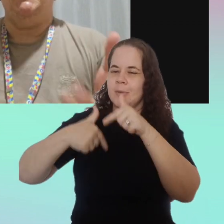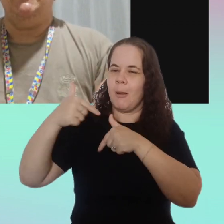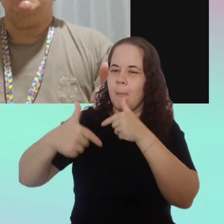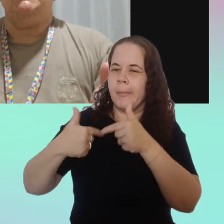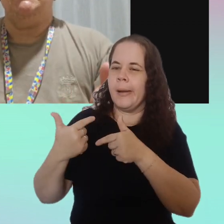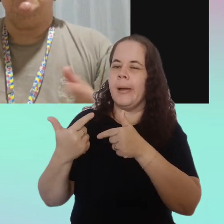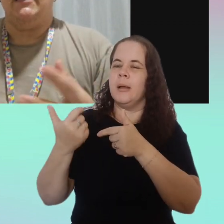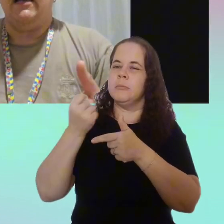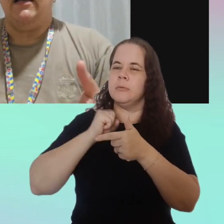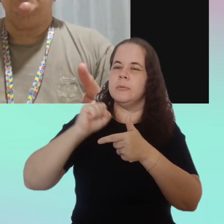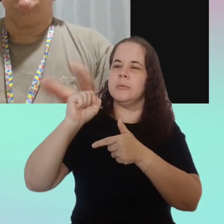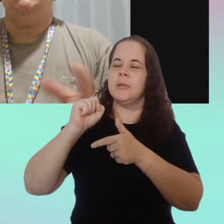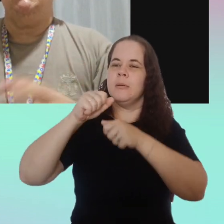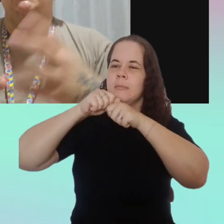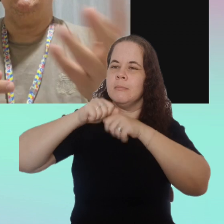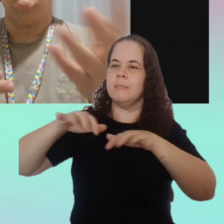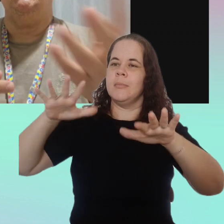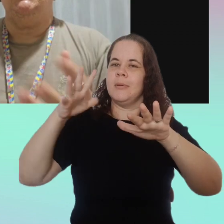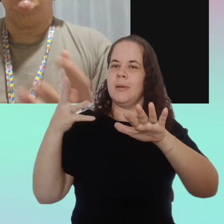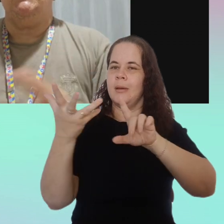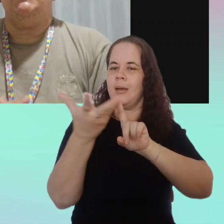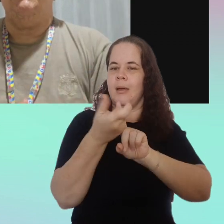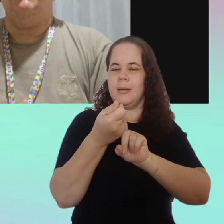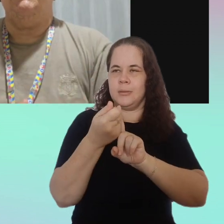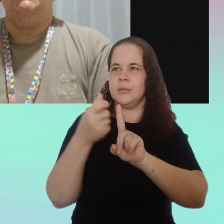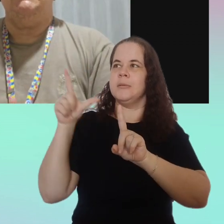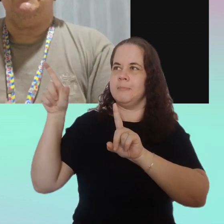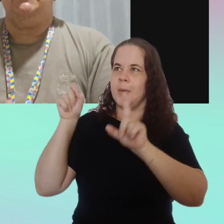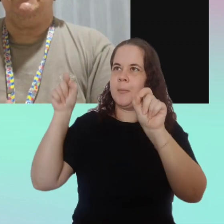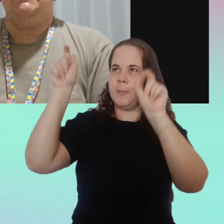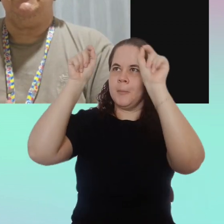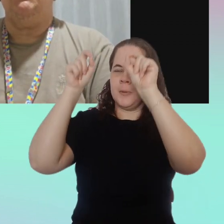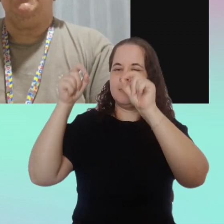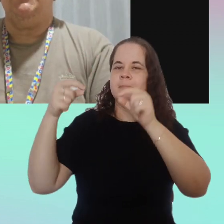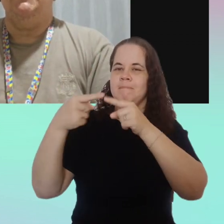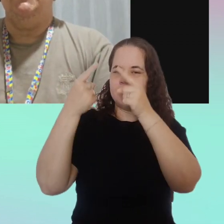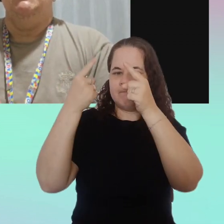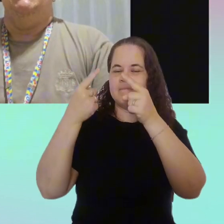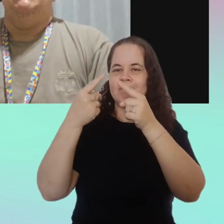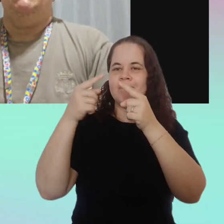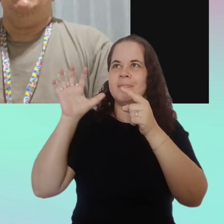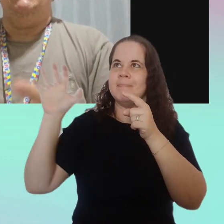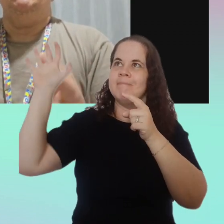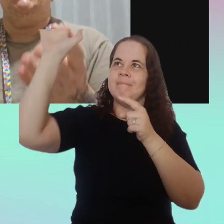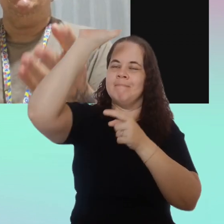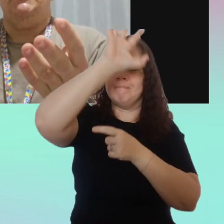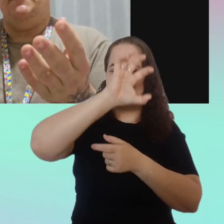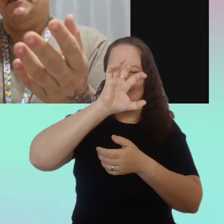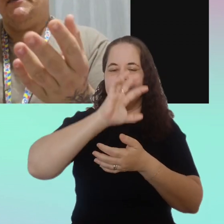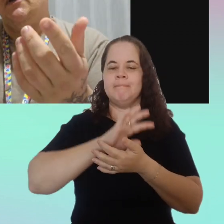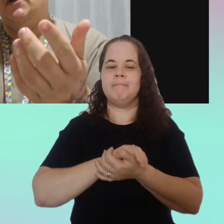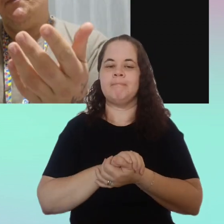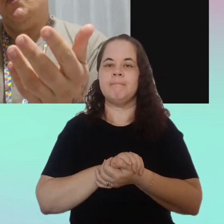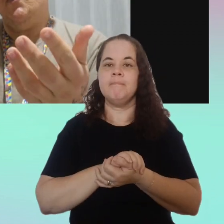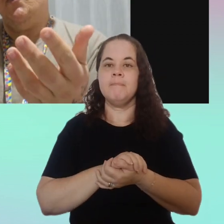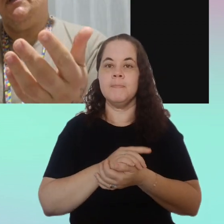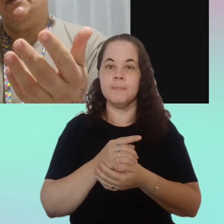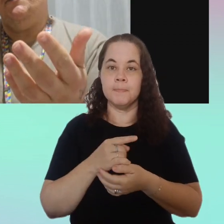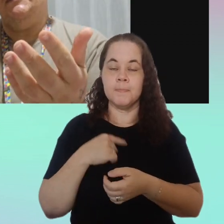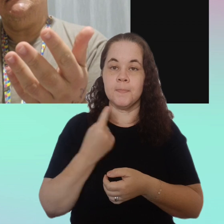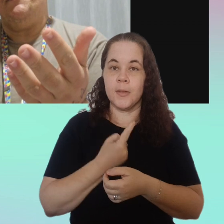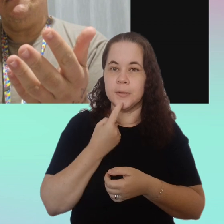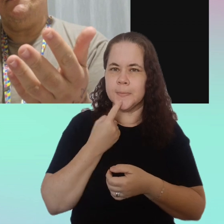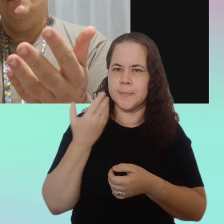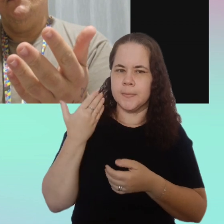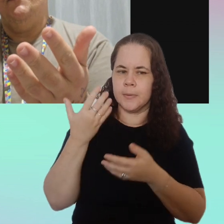de disseminação da arte, cada artista tem sua relevância em cada região, né? A gente até passou agora há pouco